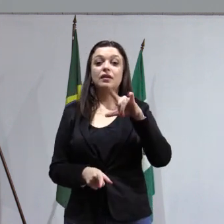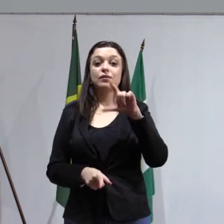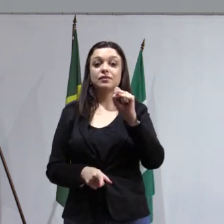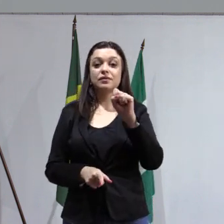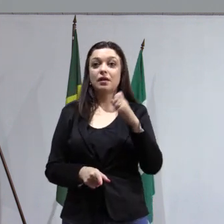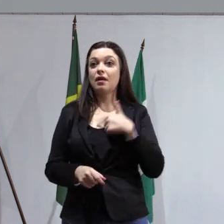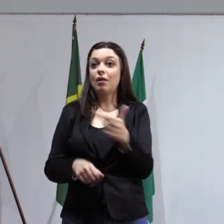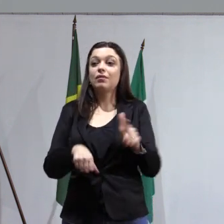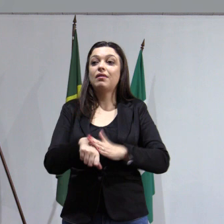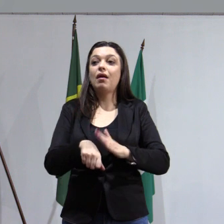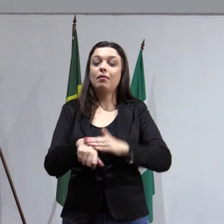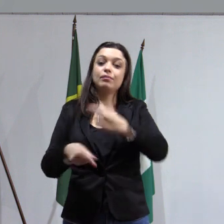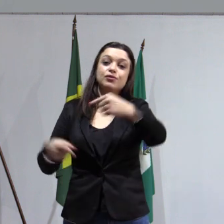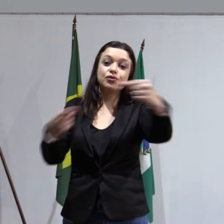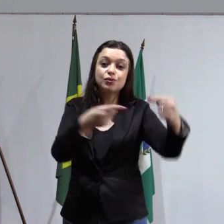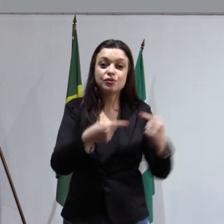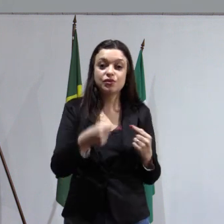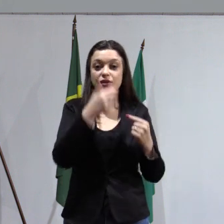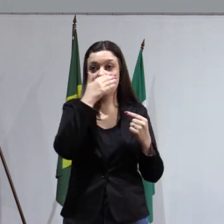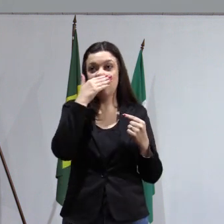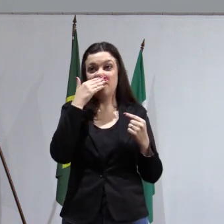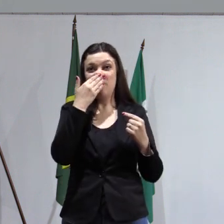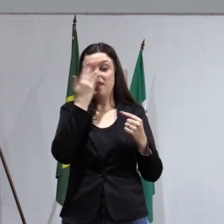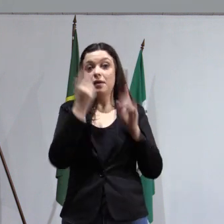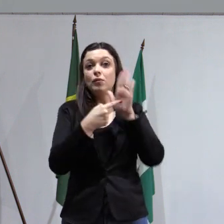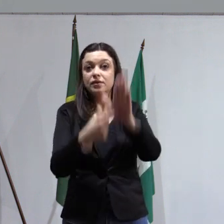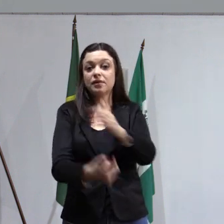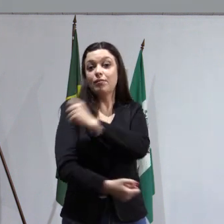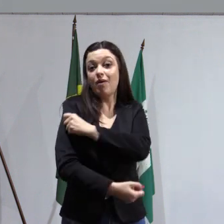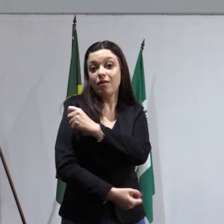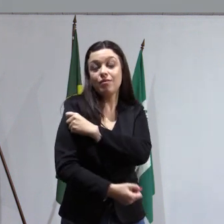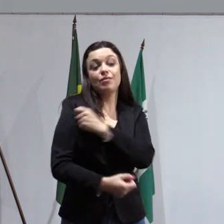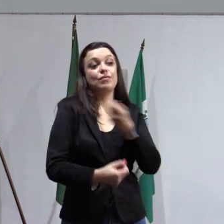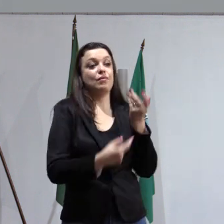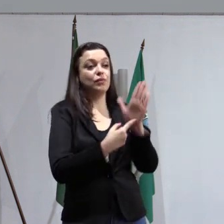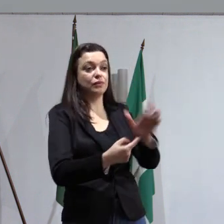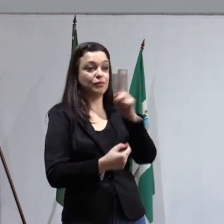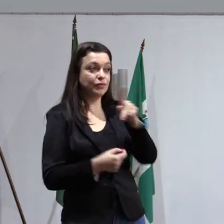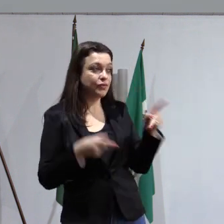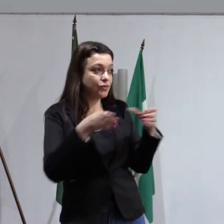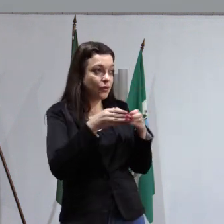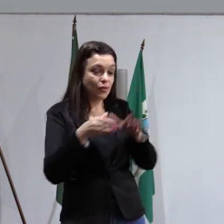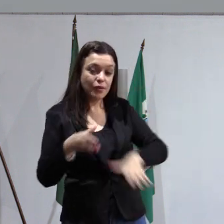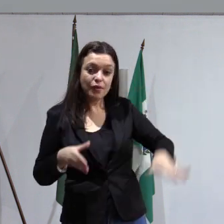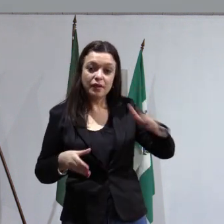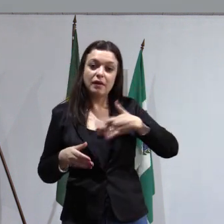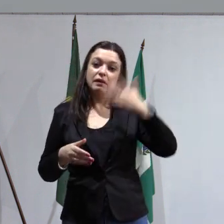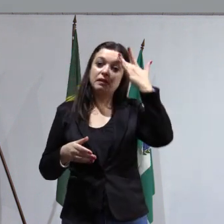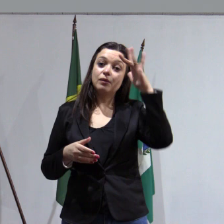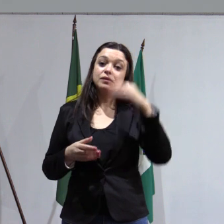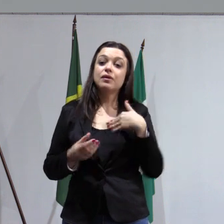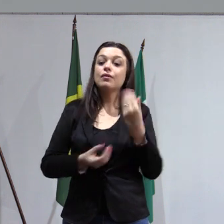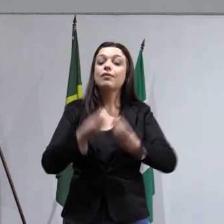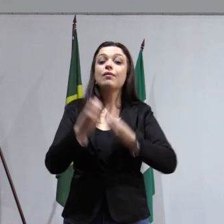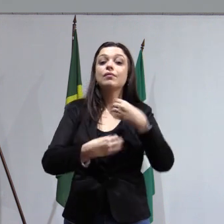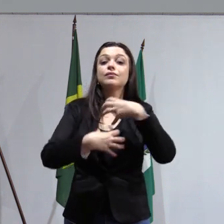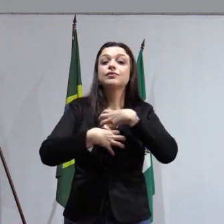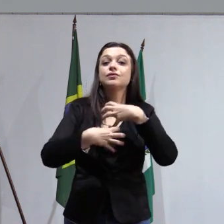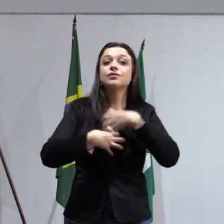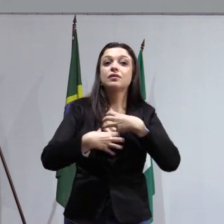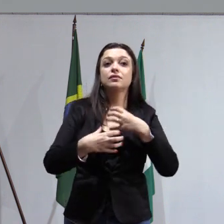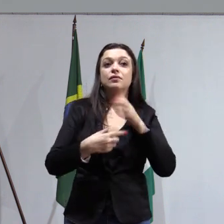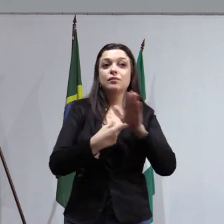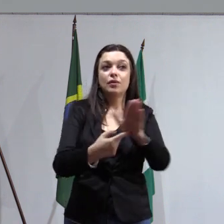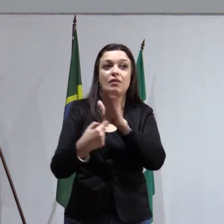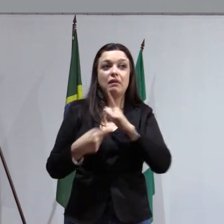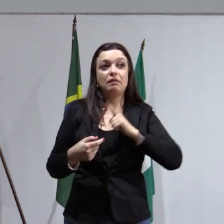de discutir isso com os colegas, com os alunos, né? Então, a gente também não sabe muito bem como que isso vai impactar. E ainda resta